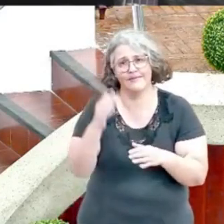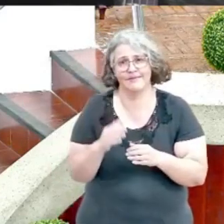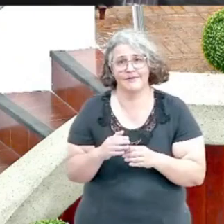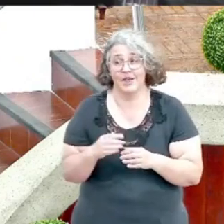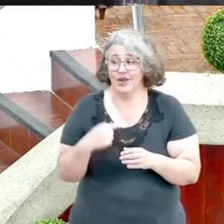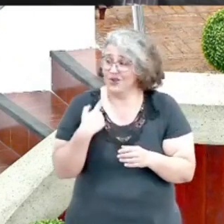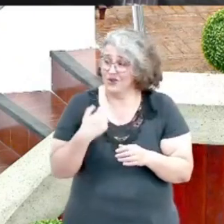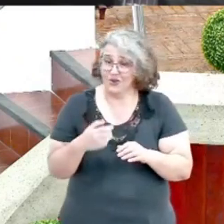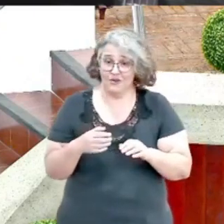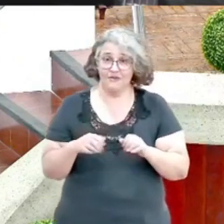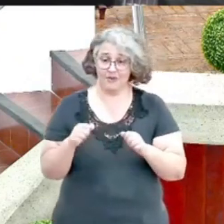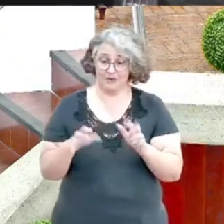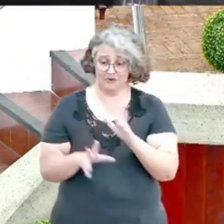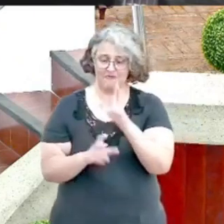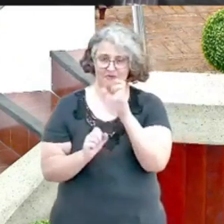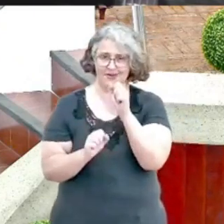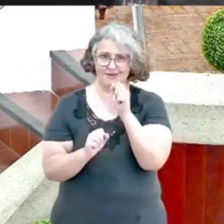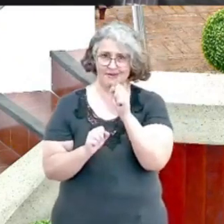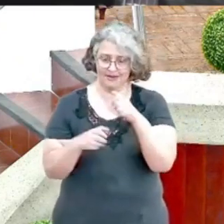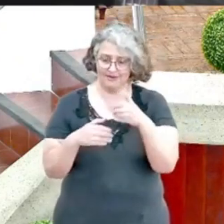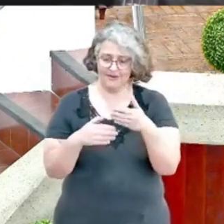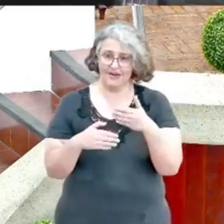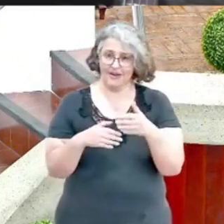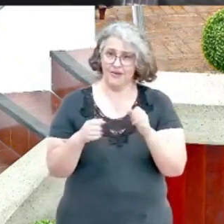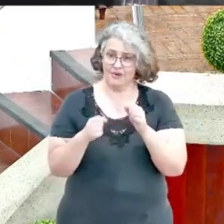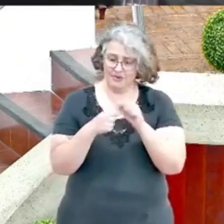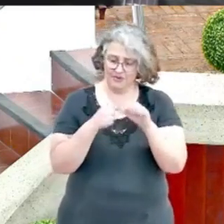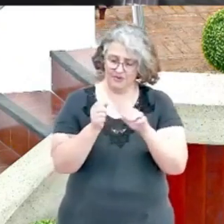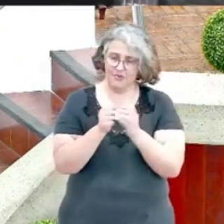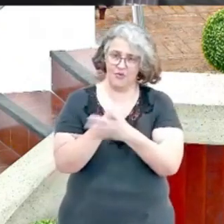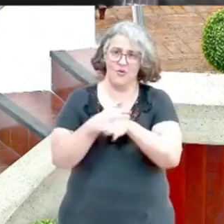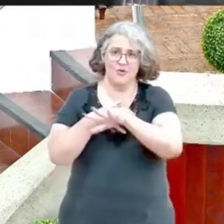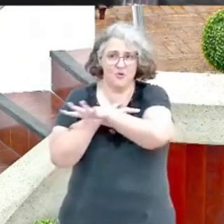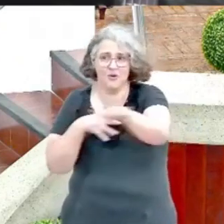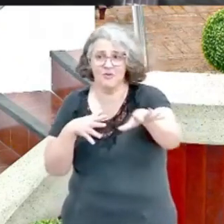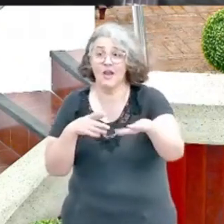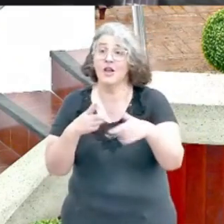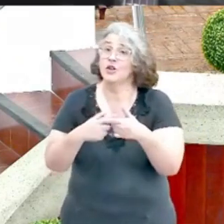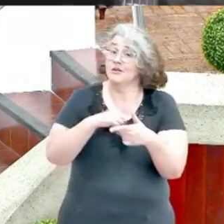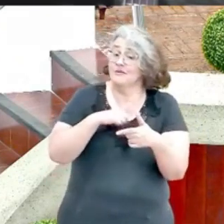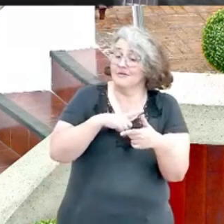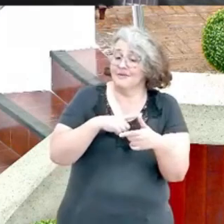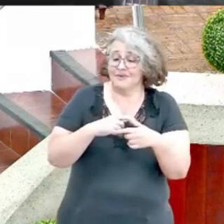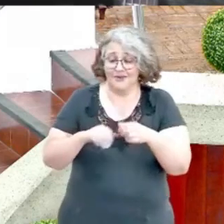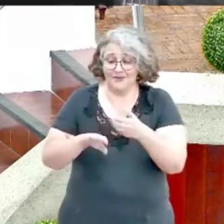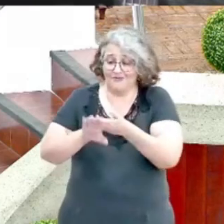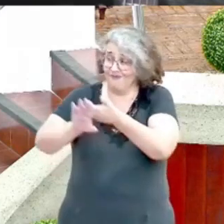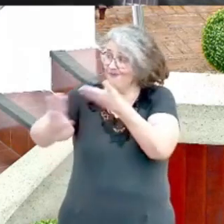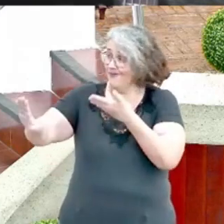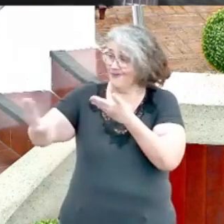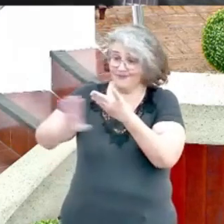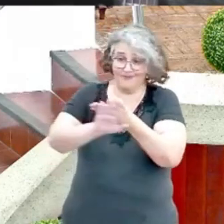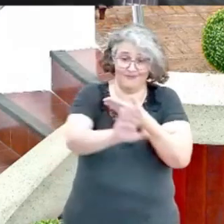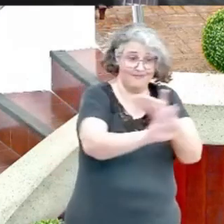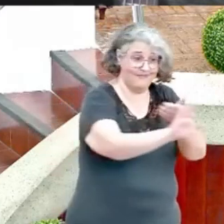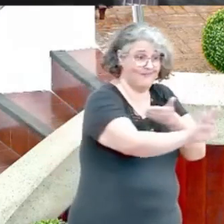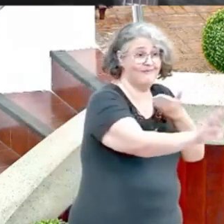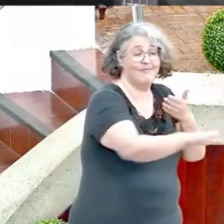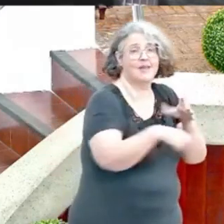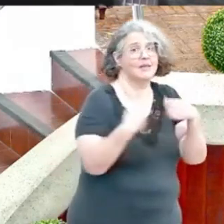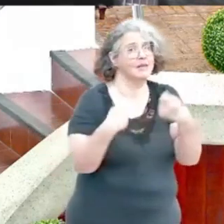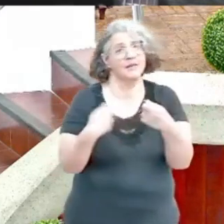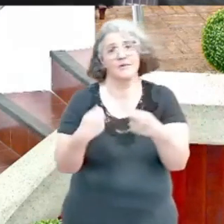ficar longe da presença de nossos irmãos. Fomos privados